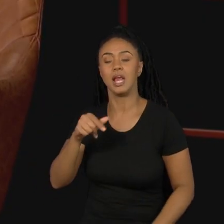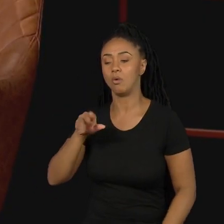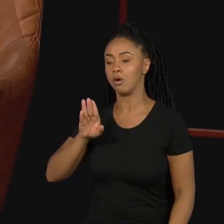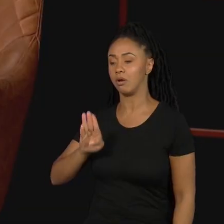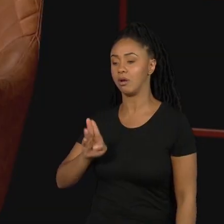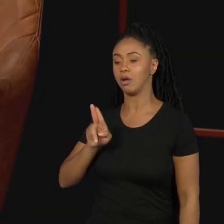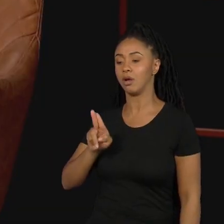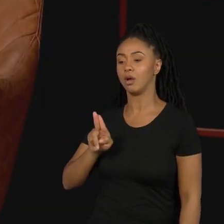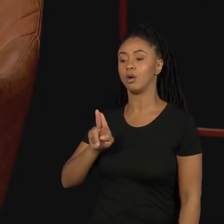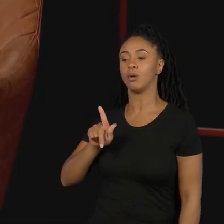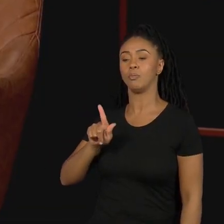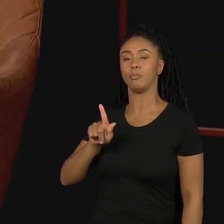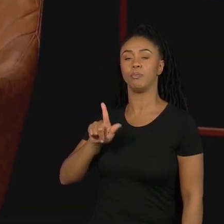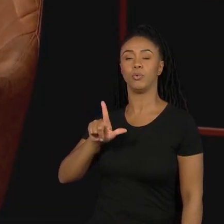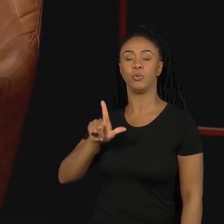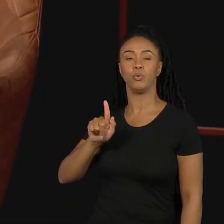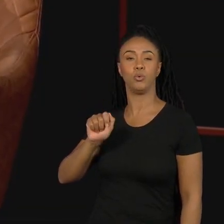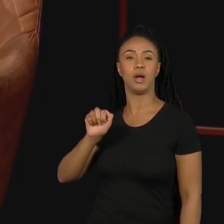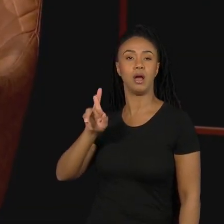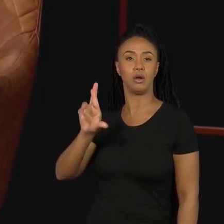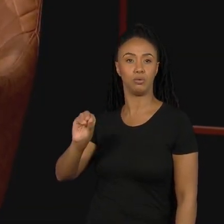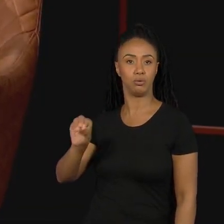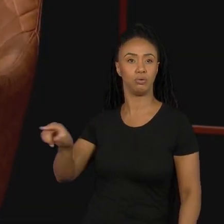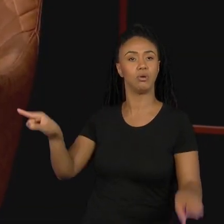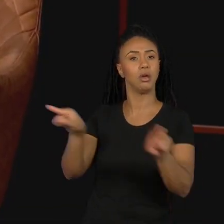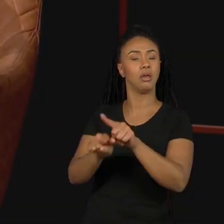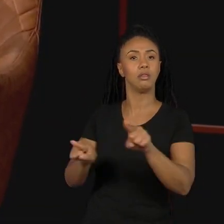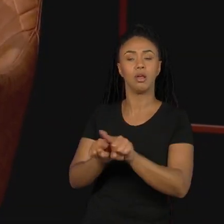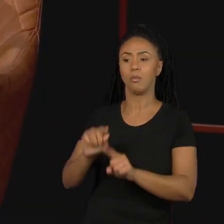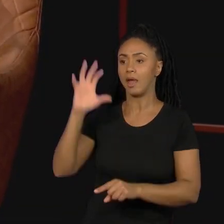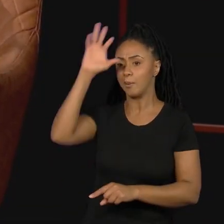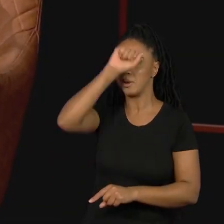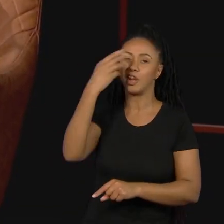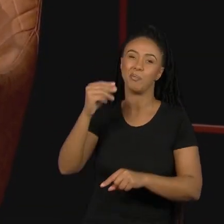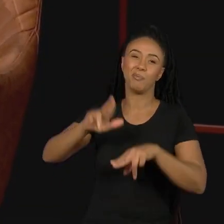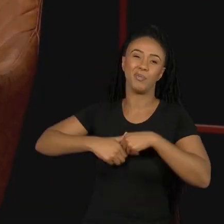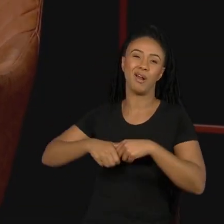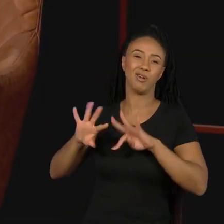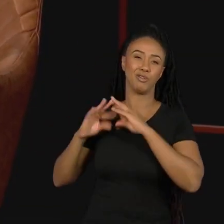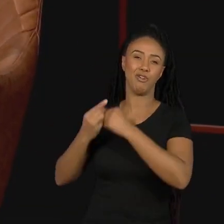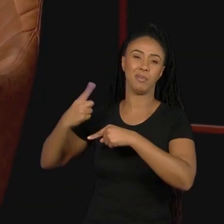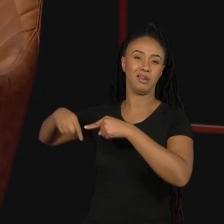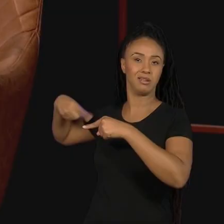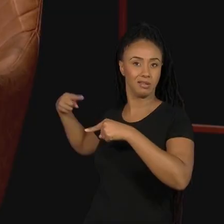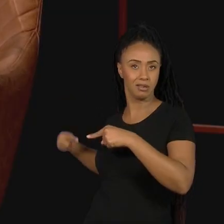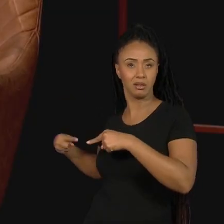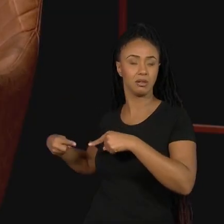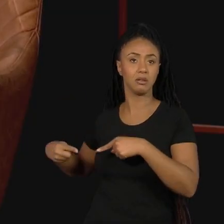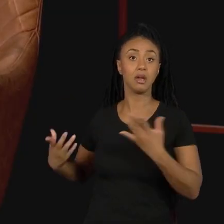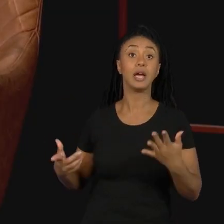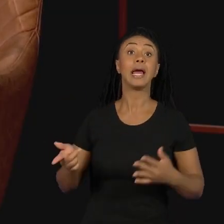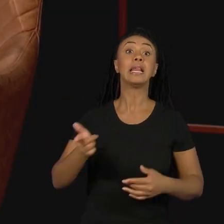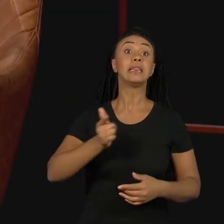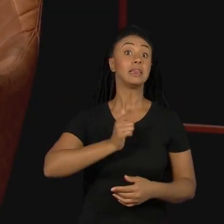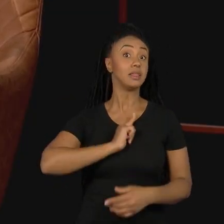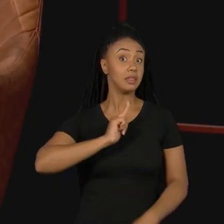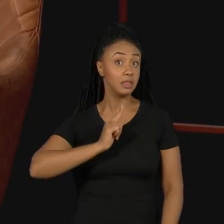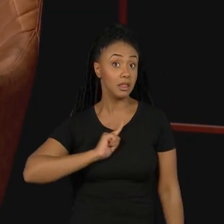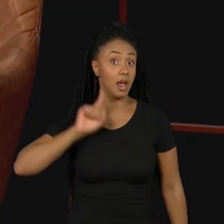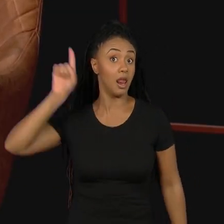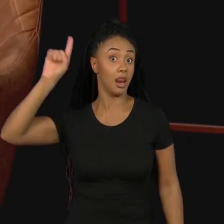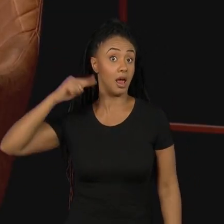só inglês. Né? A minha história com a música brasileira teve um episódio maravilhoso em Londres.